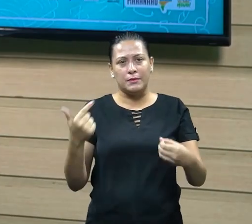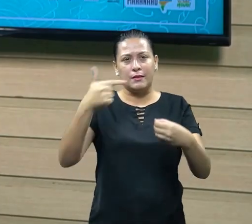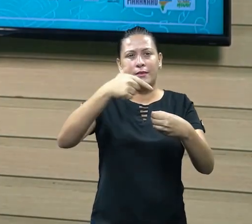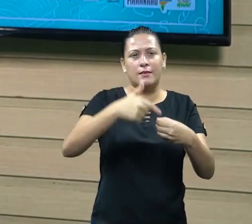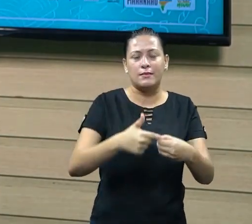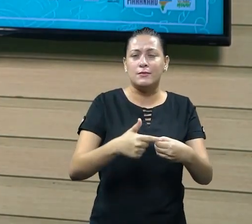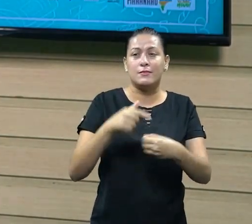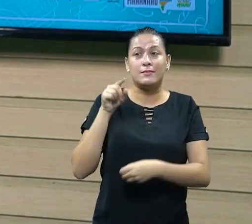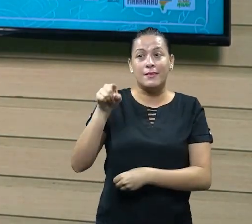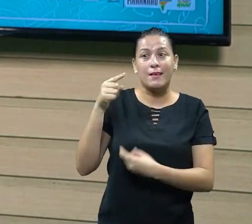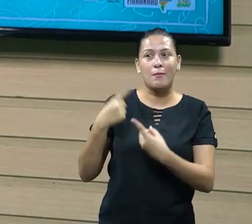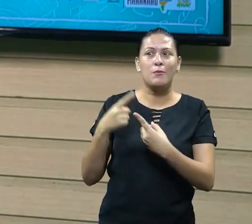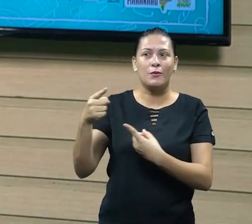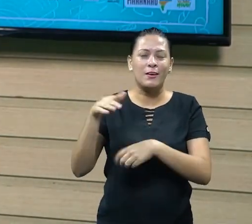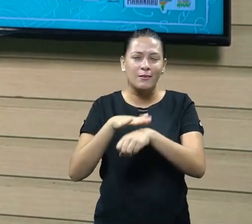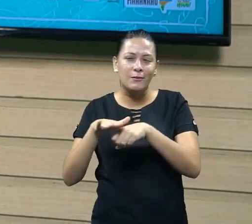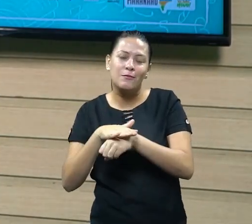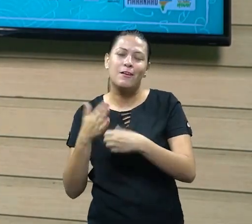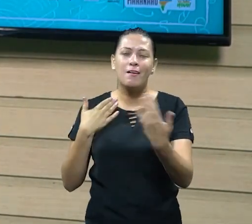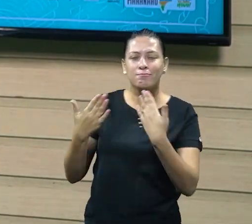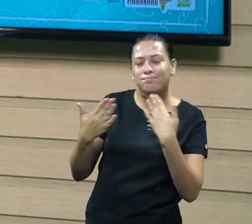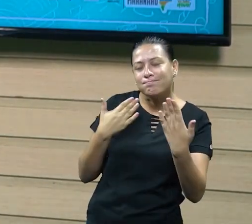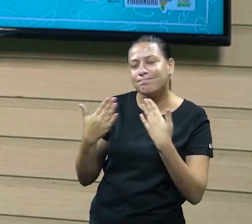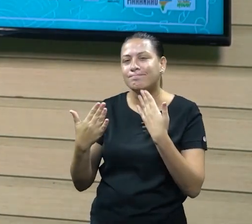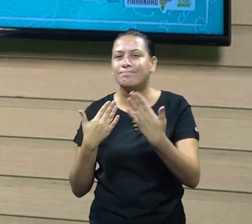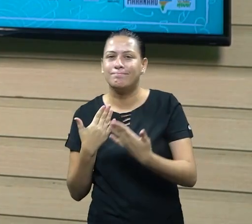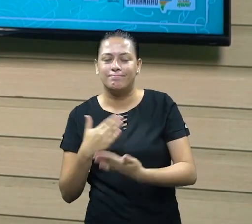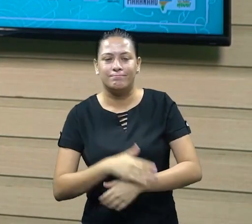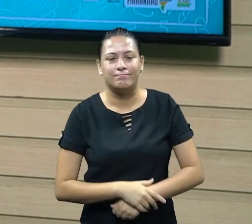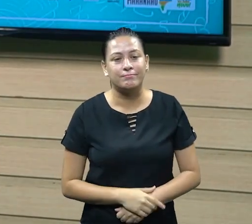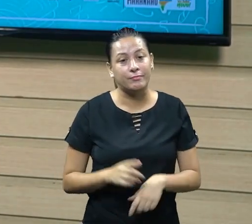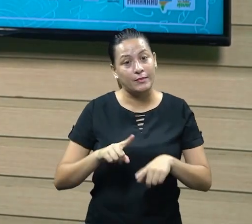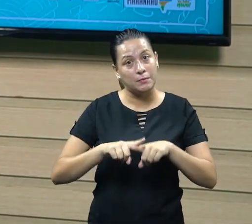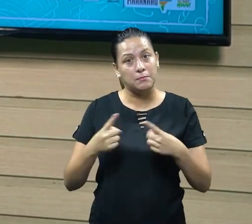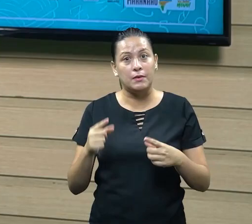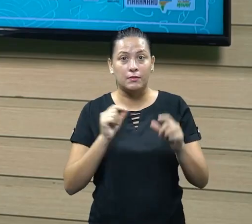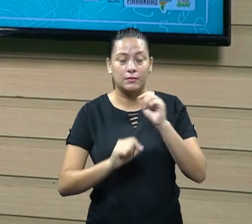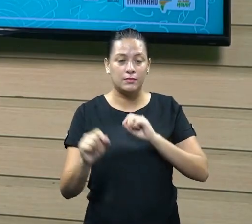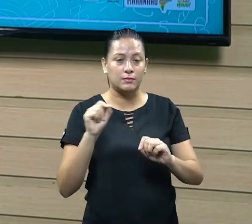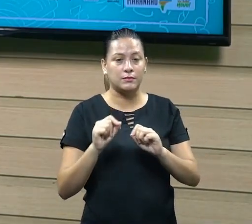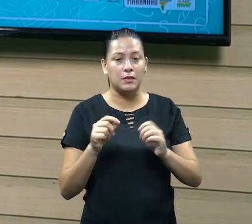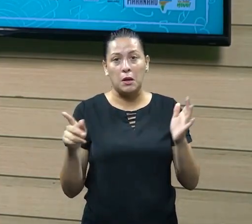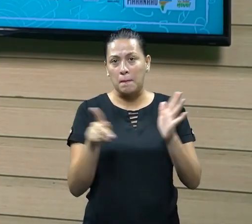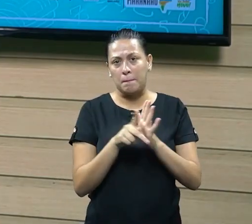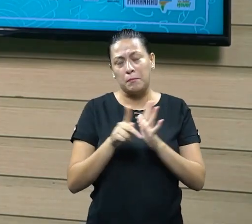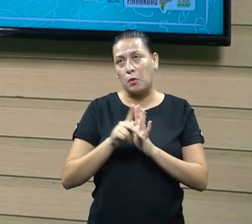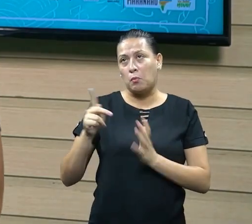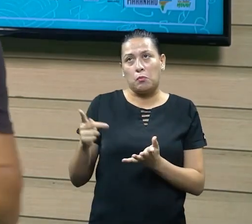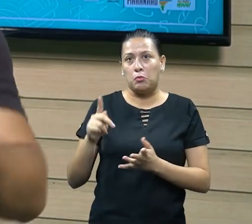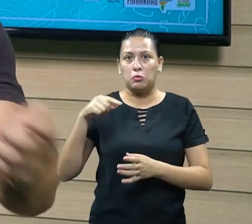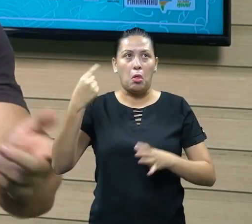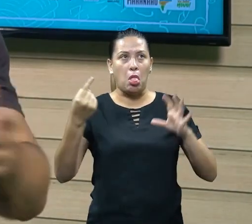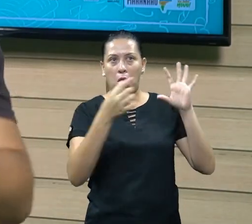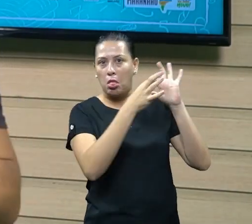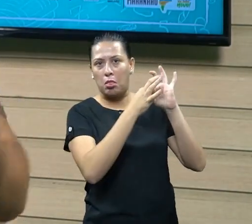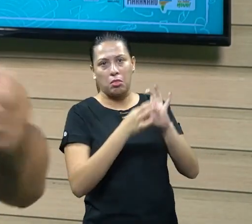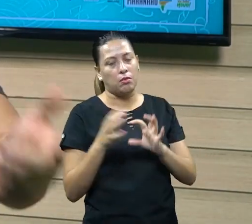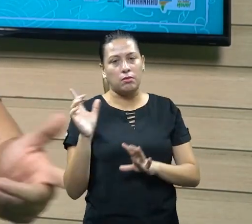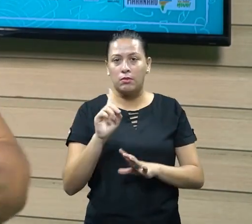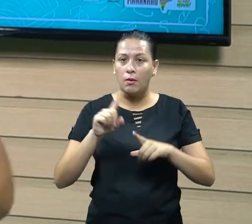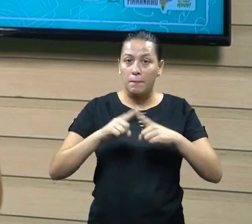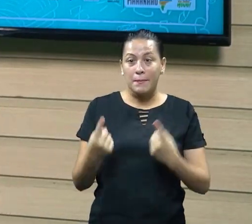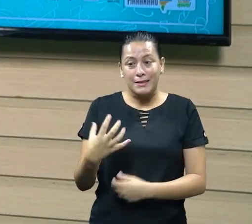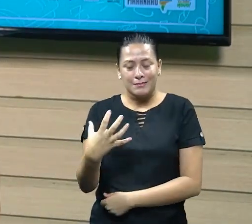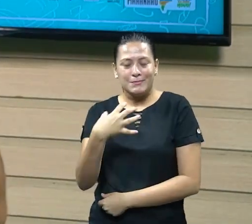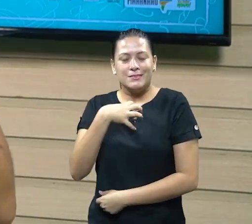frentista é bacana comigo, ele conversa, ele bate um papo. Apesar de teoricamente não ser nada de outro mundo, mas eu me sinto bem. Então eu vou lá e